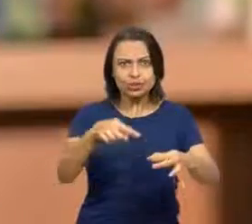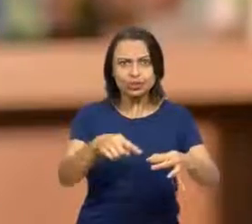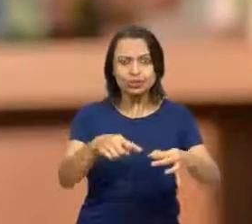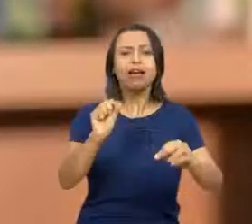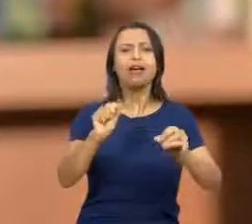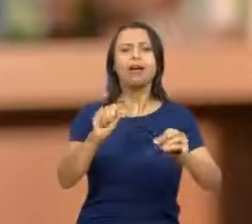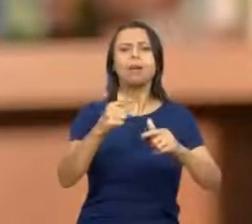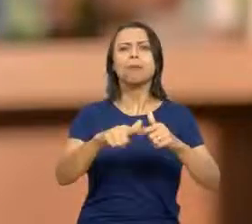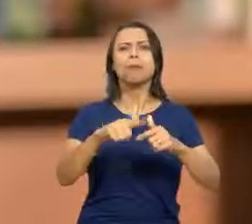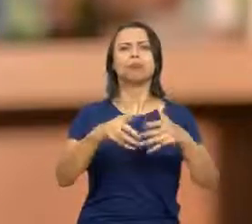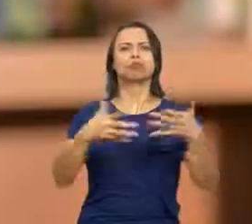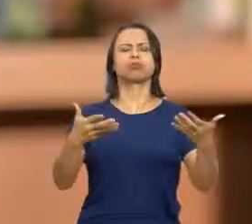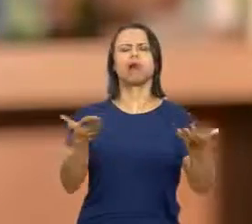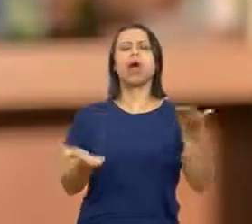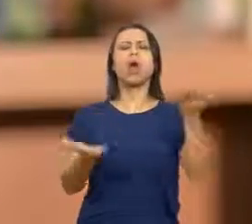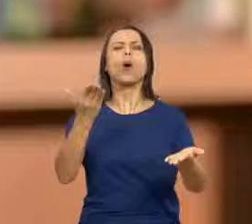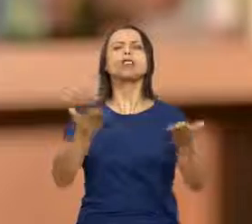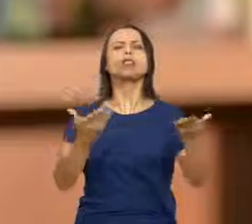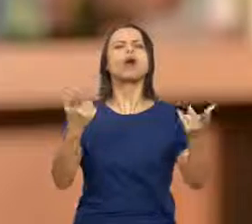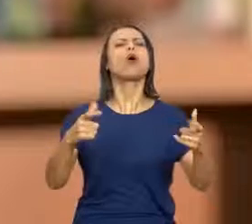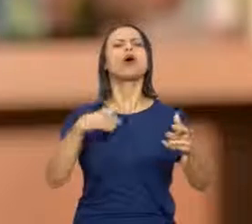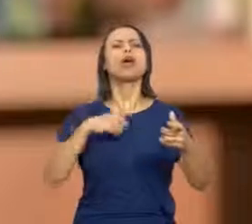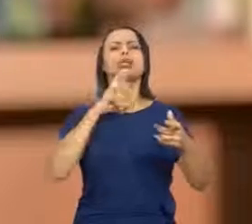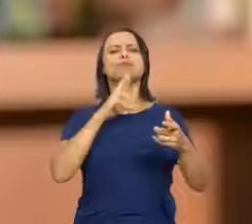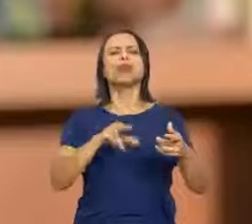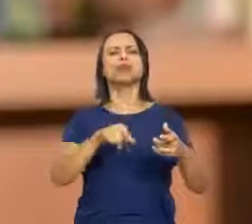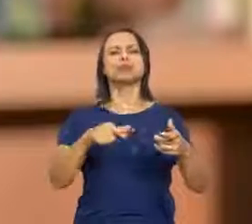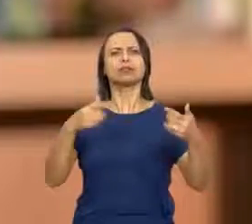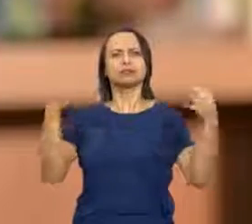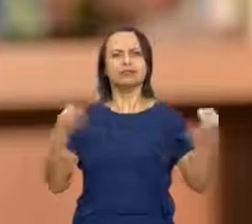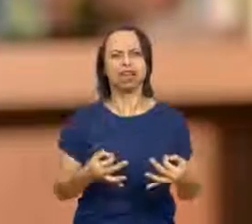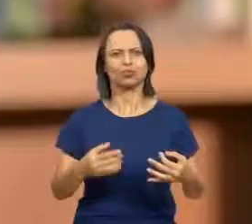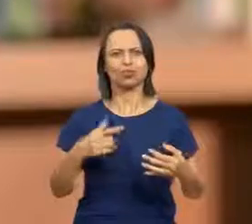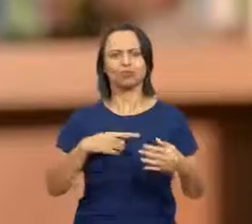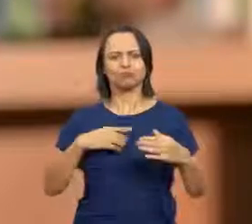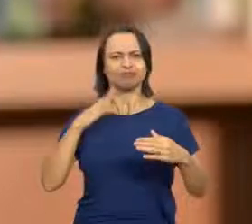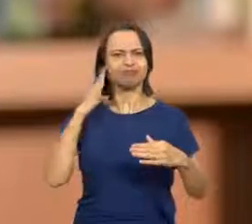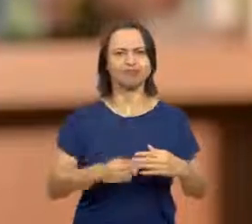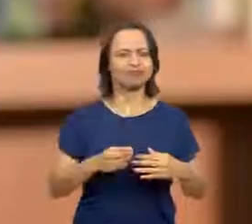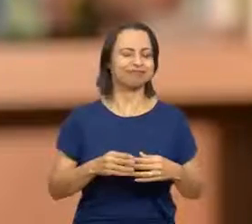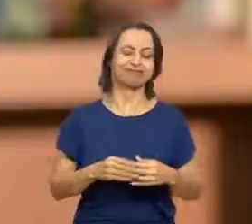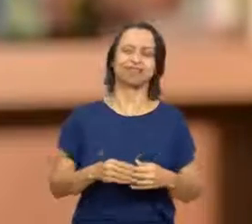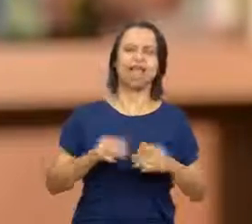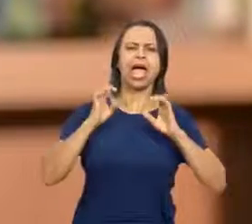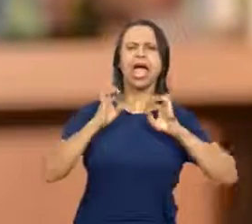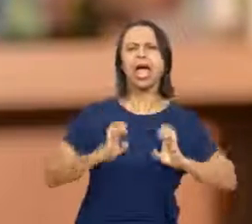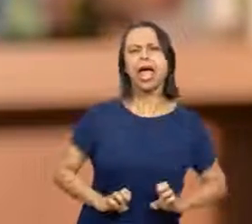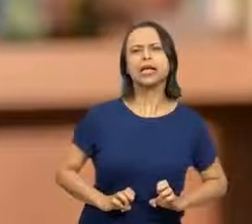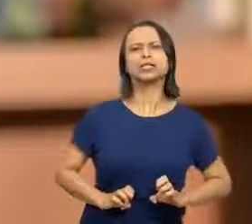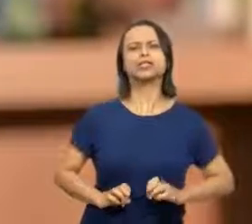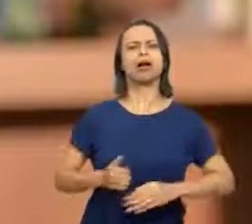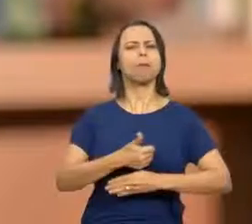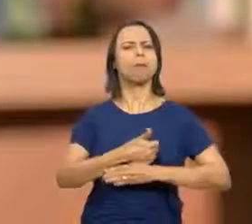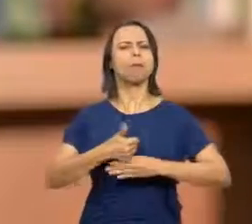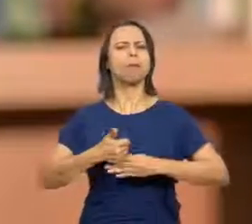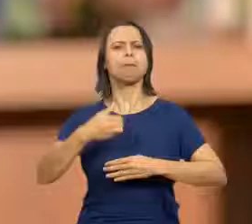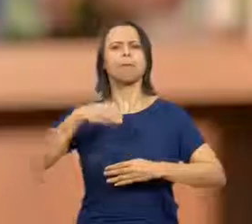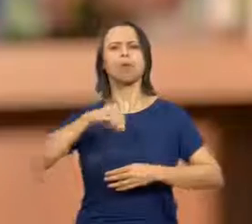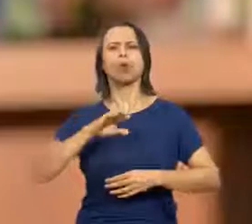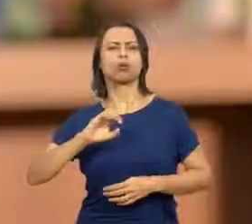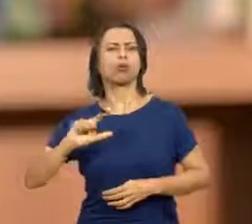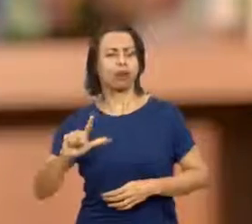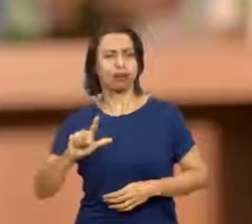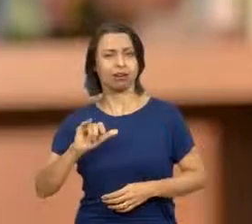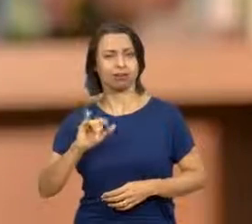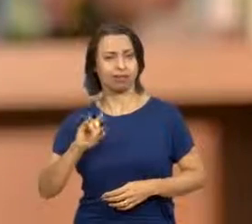A justiça é um grande problema. Quem equaciona esse problema tecnicamente? É muito difícil dar uma resposta técnica. A ética,